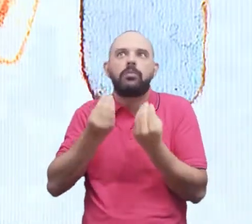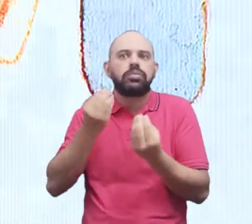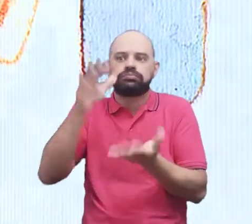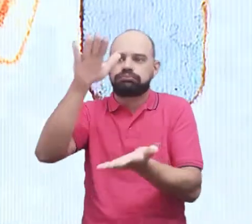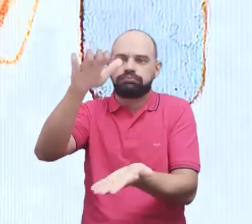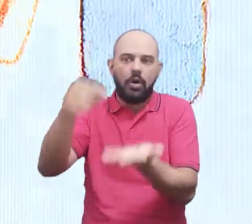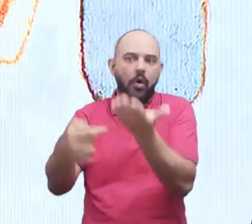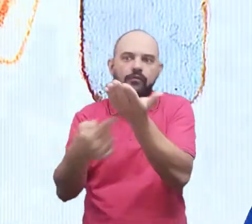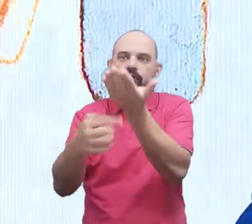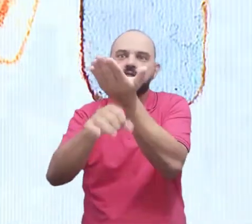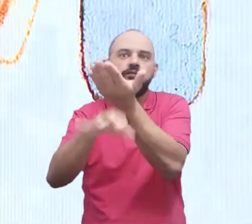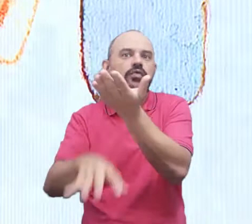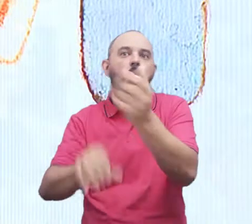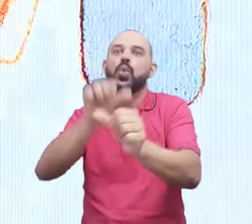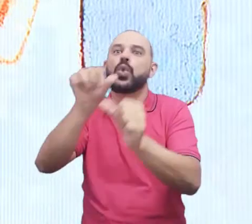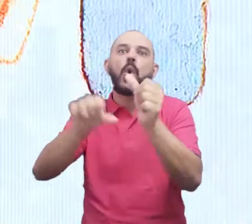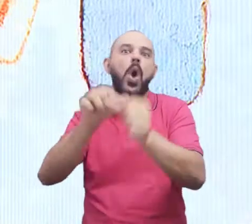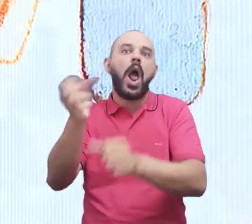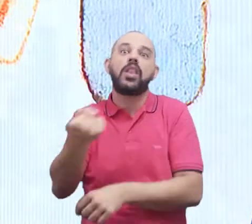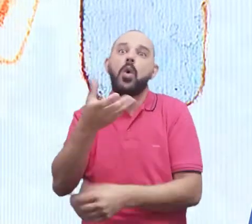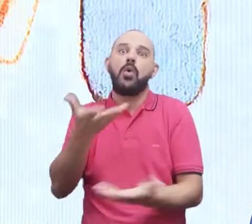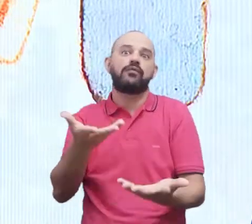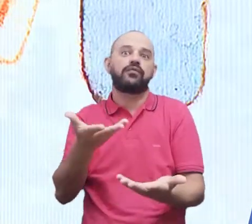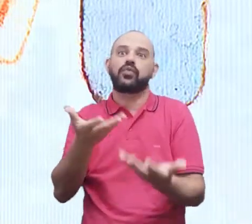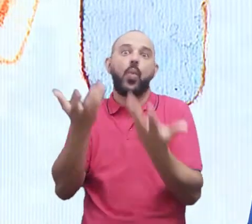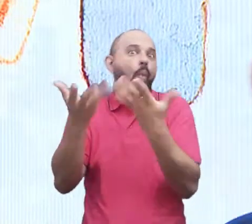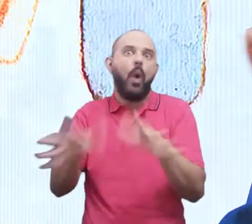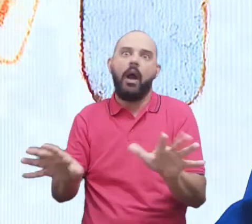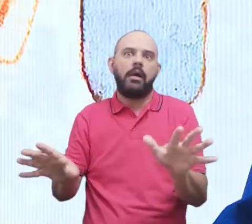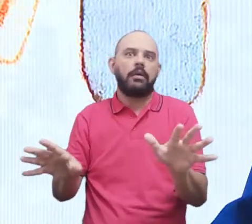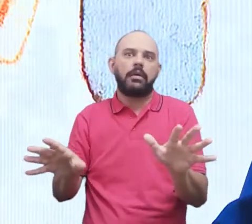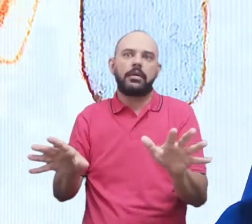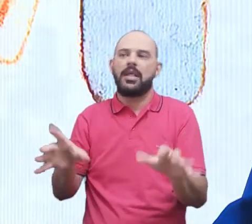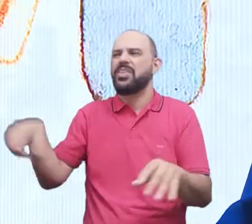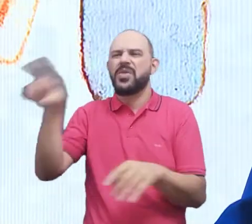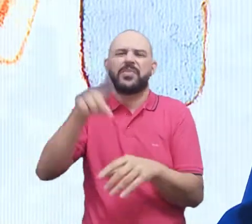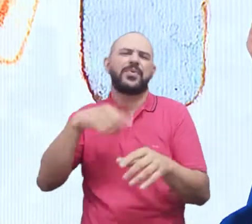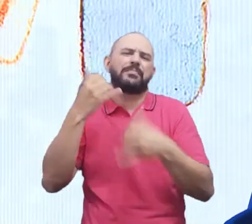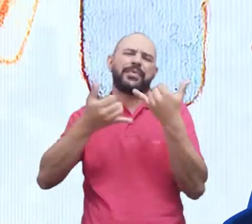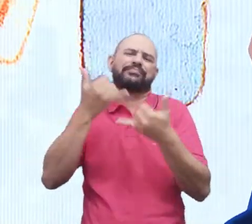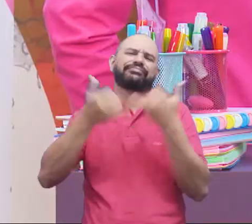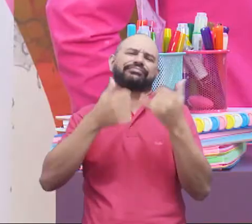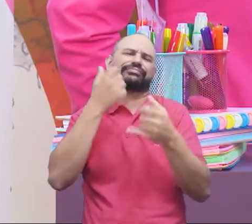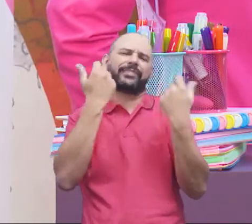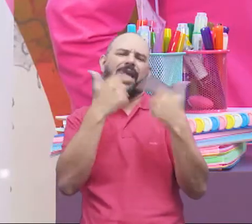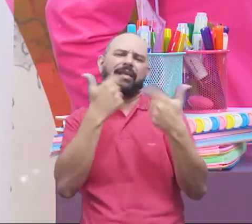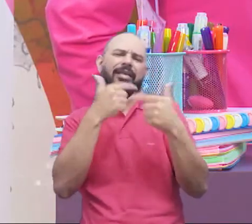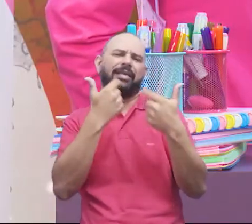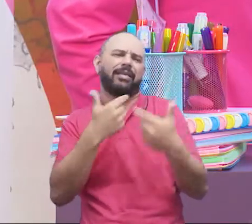trocava seu latão furado. E isso era motivo de brincadeira por toda a cidade.